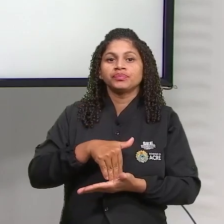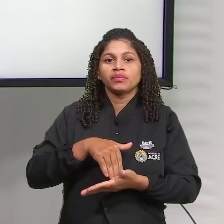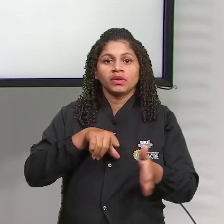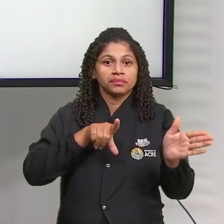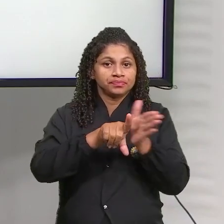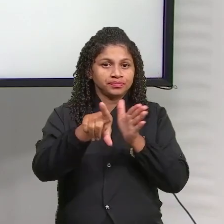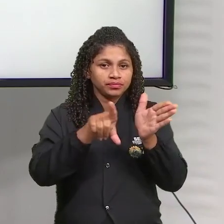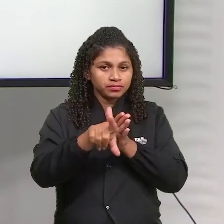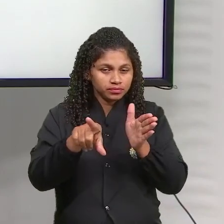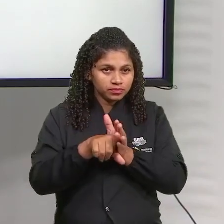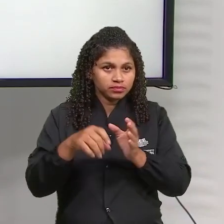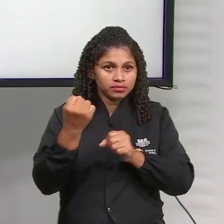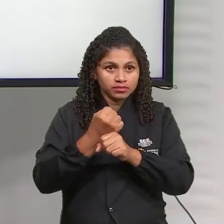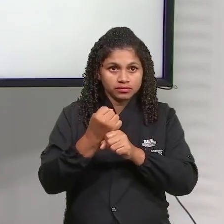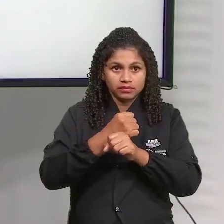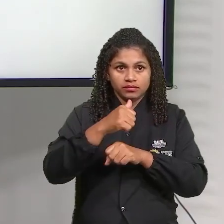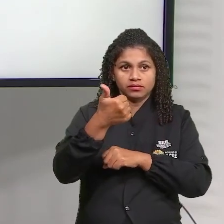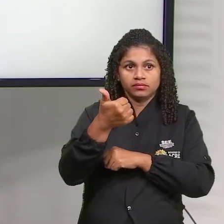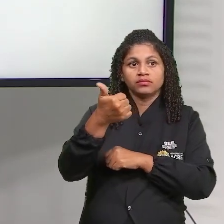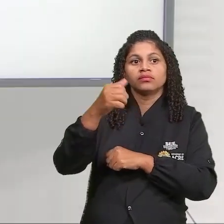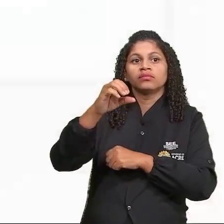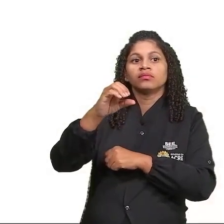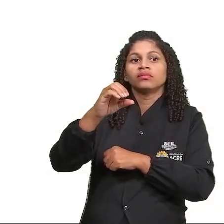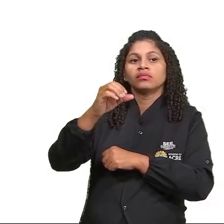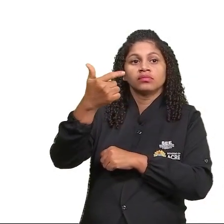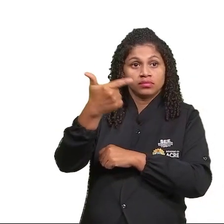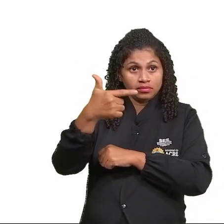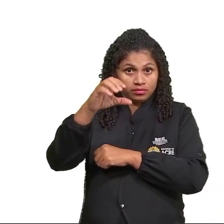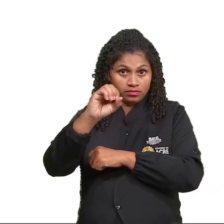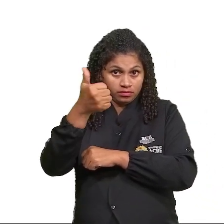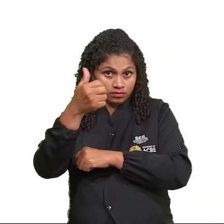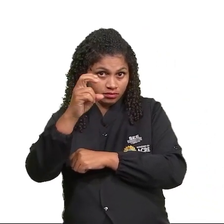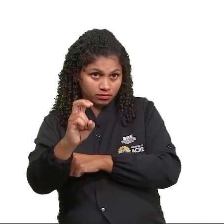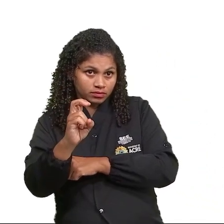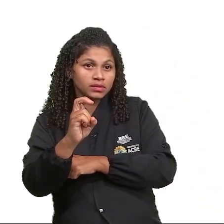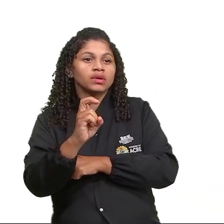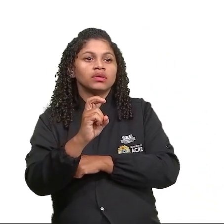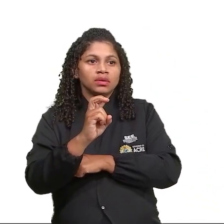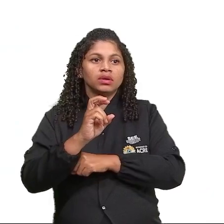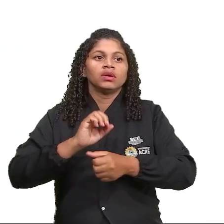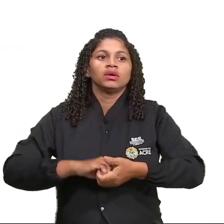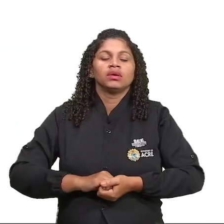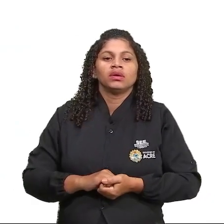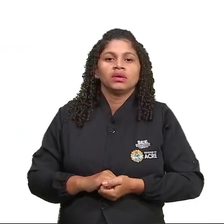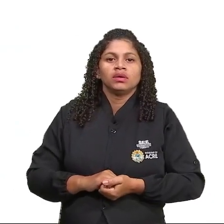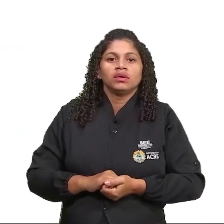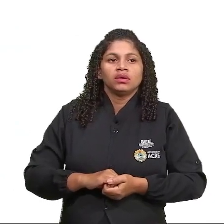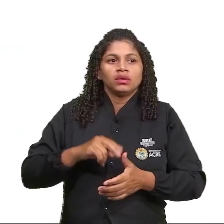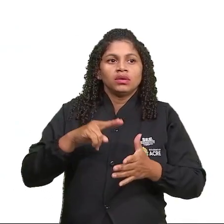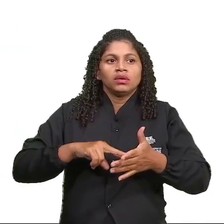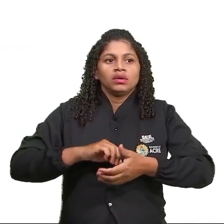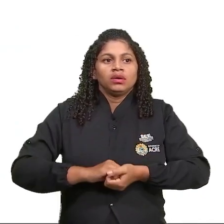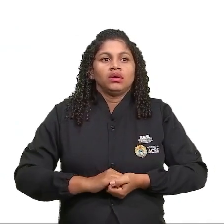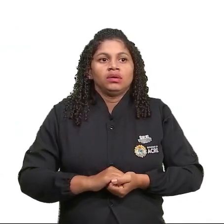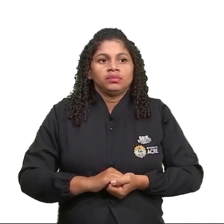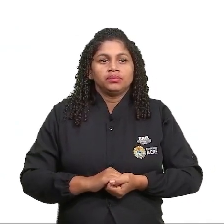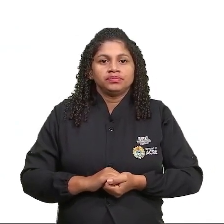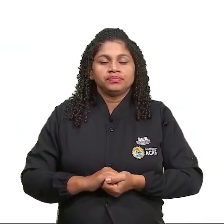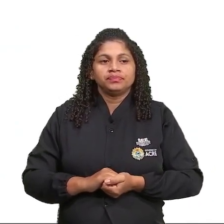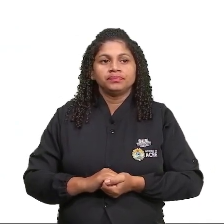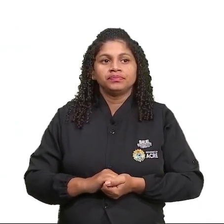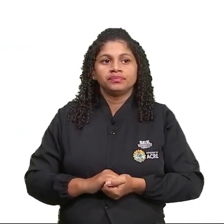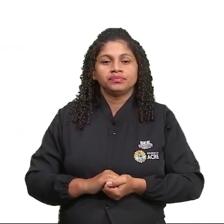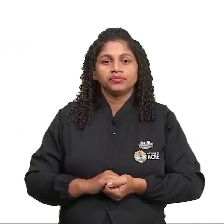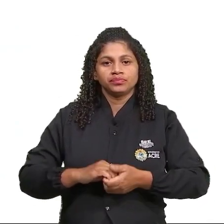Enem de 2015, tá? Um texto também de literatura contemporânea do Cacaso, em que ele fala assim, aquarela.